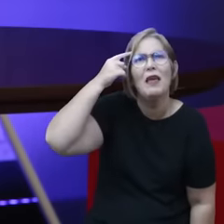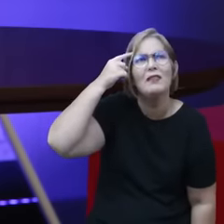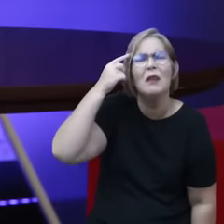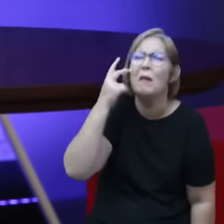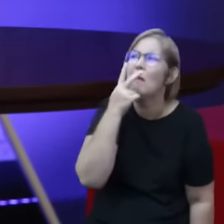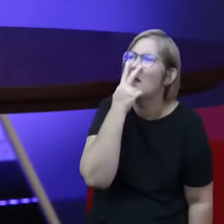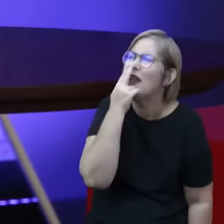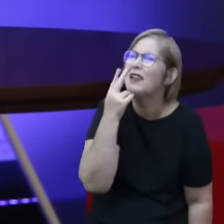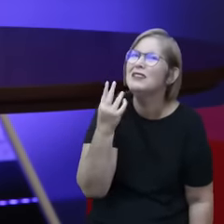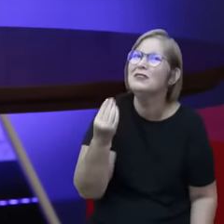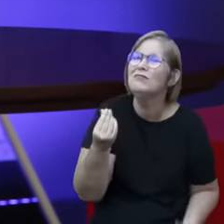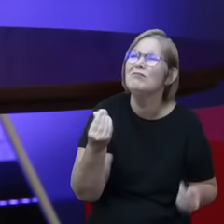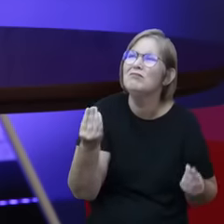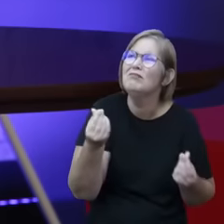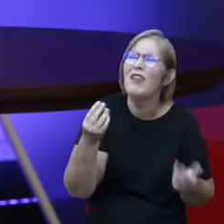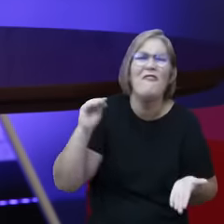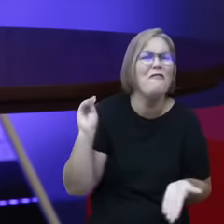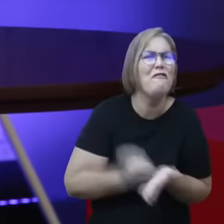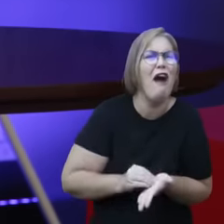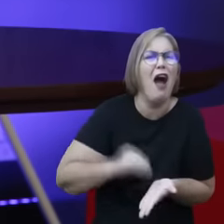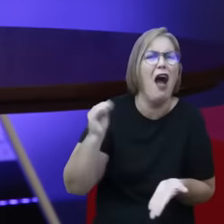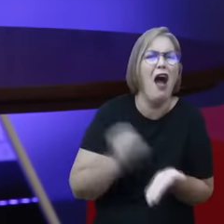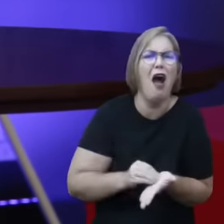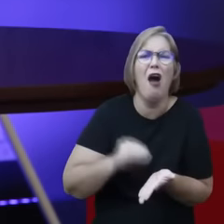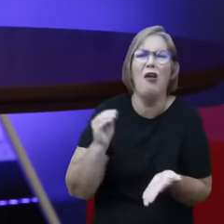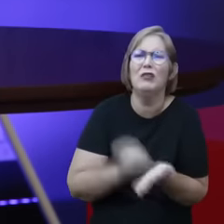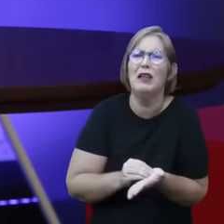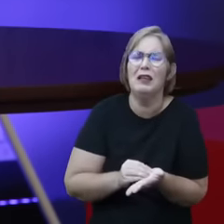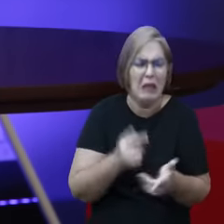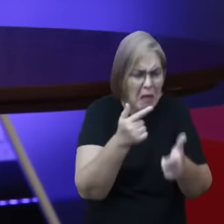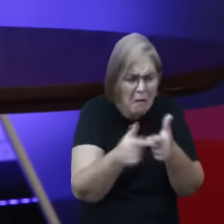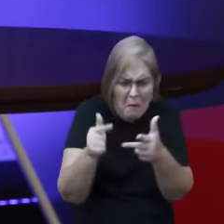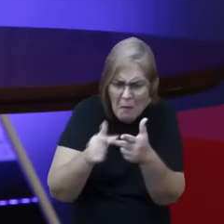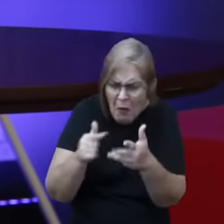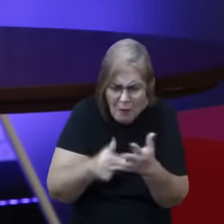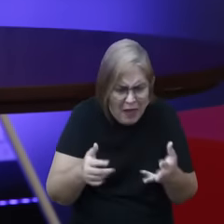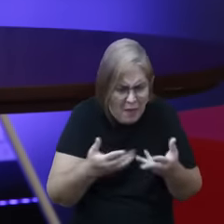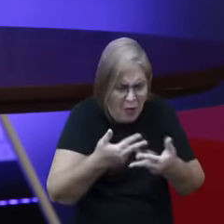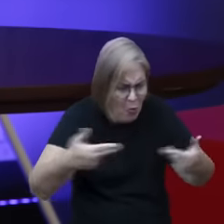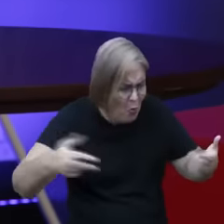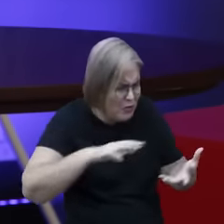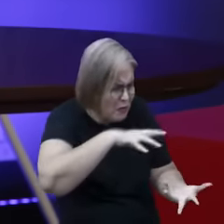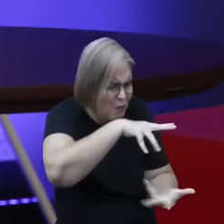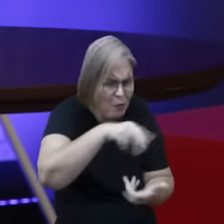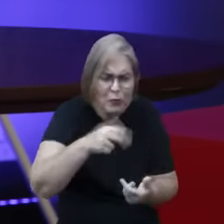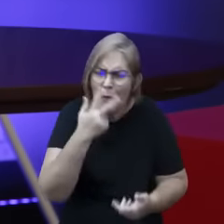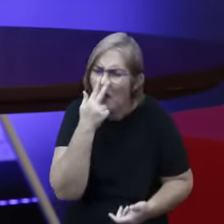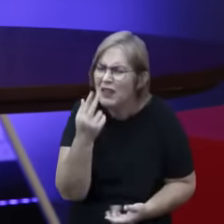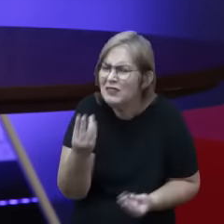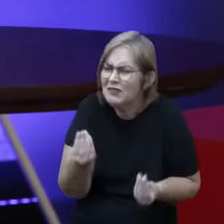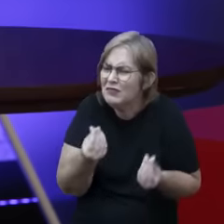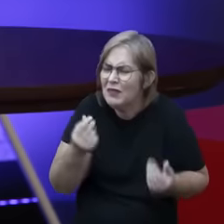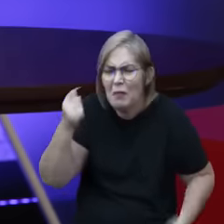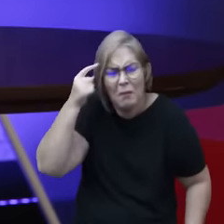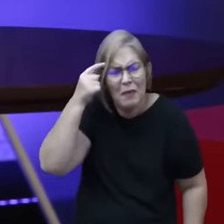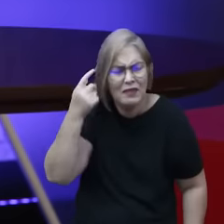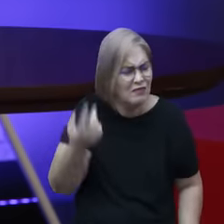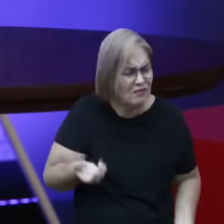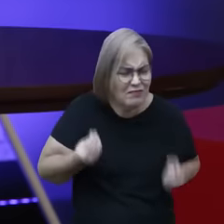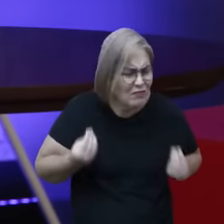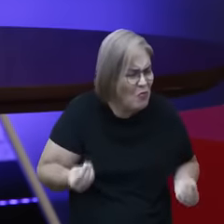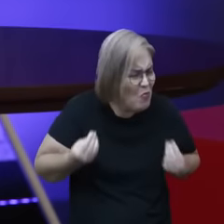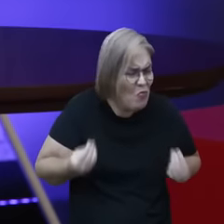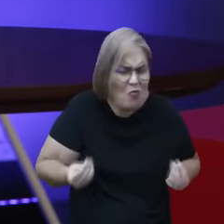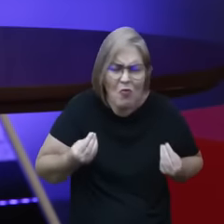enquadrar as situações, não consegue enquadrar o mundo, não consegue enquadrar o absurdo. Então é nesse